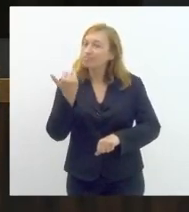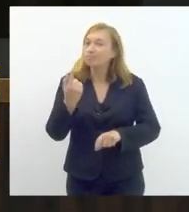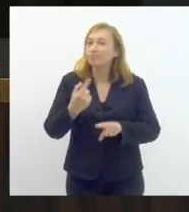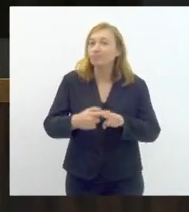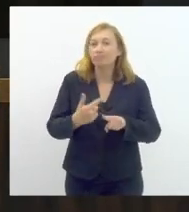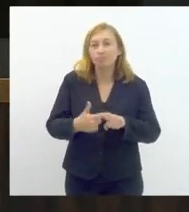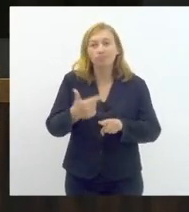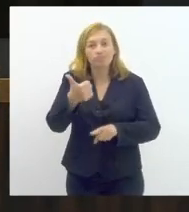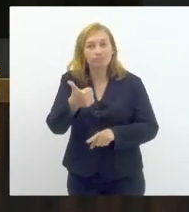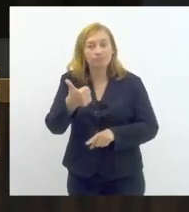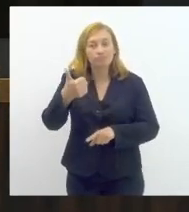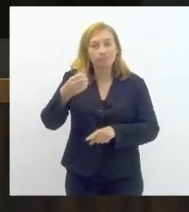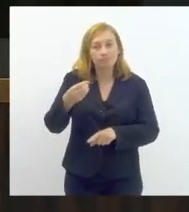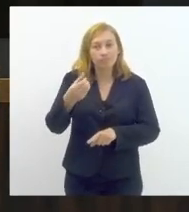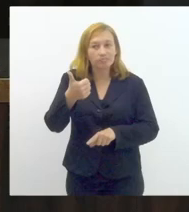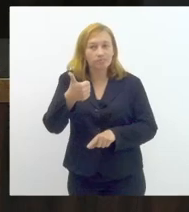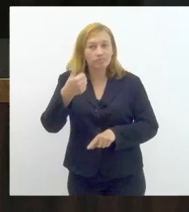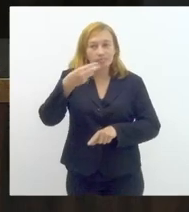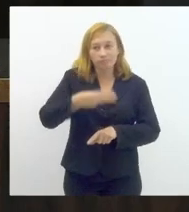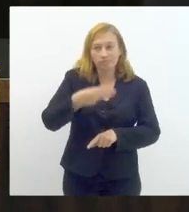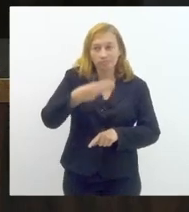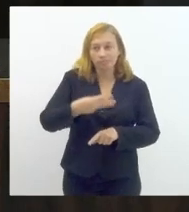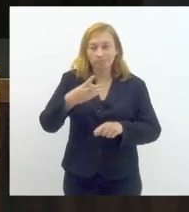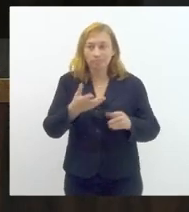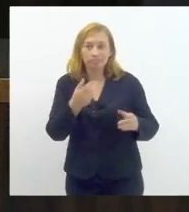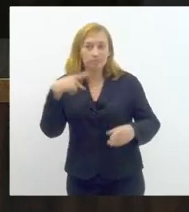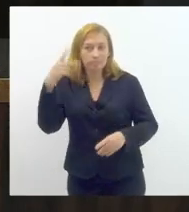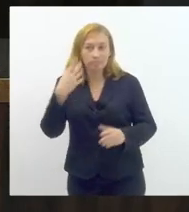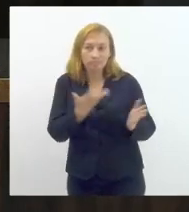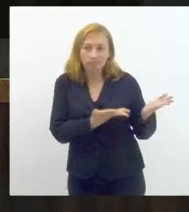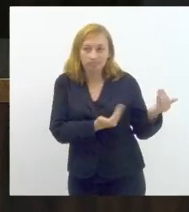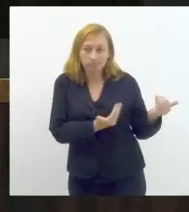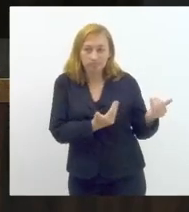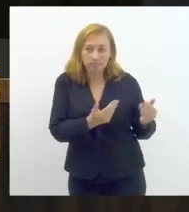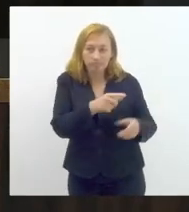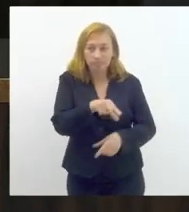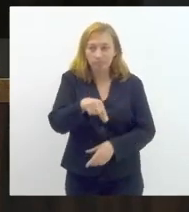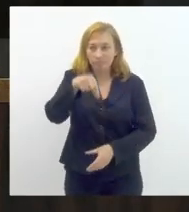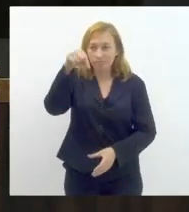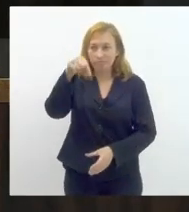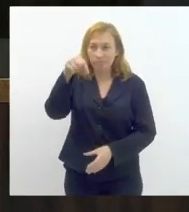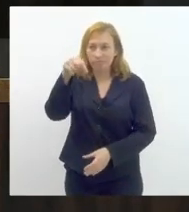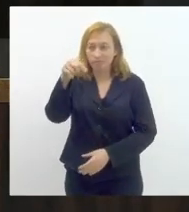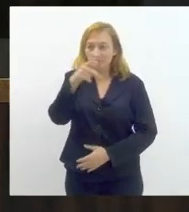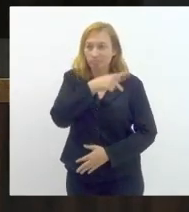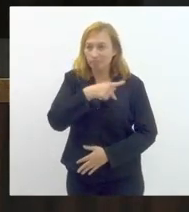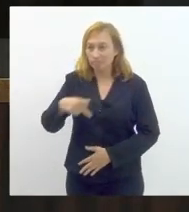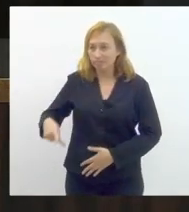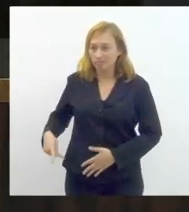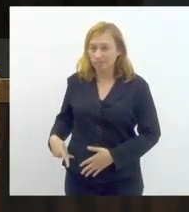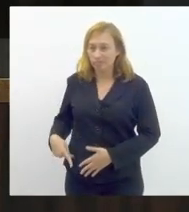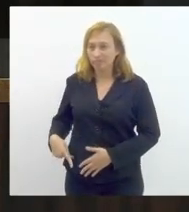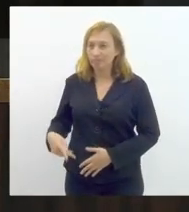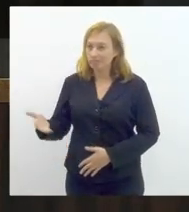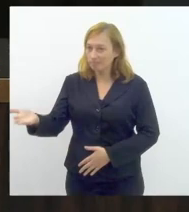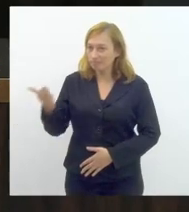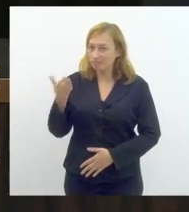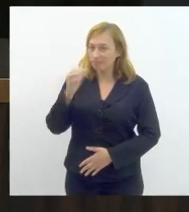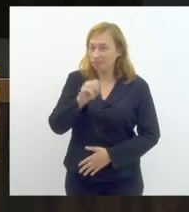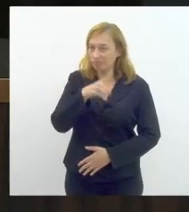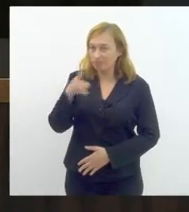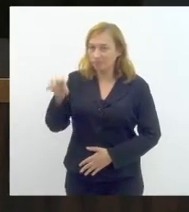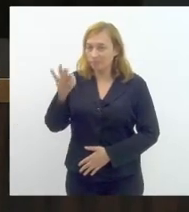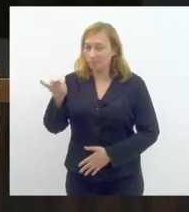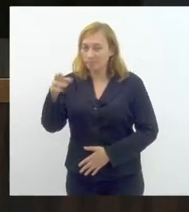a 13ª edição do Parlamento Juvenil acaba de eleger o seu presidente. Vem para cá, Cauã de